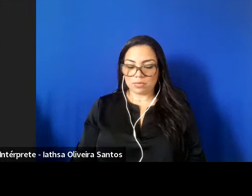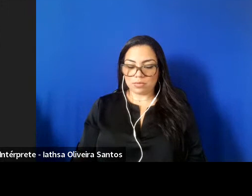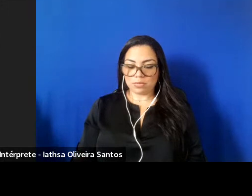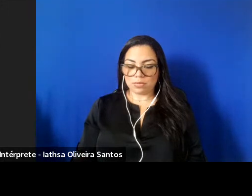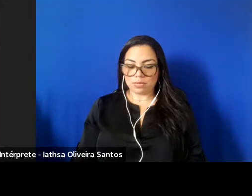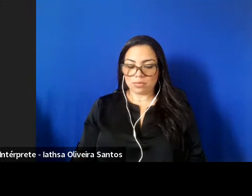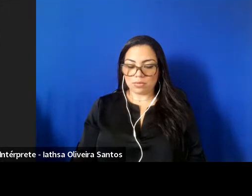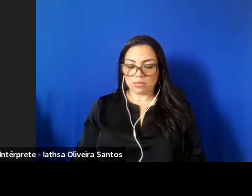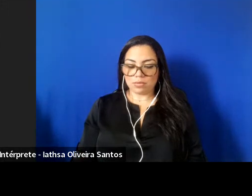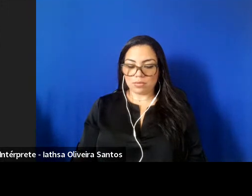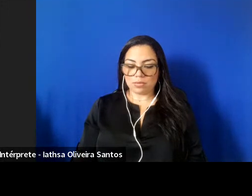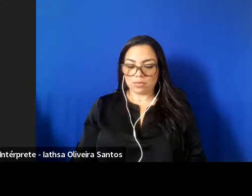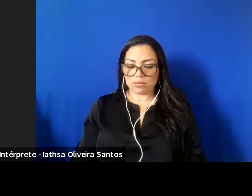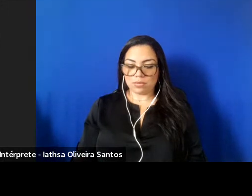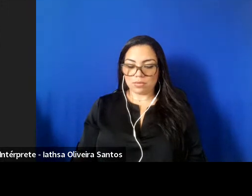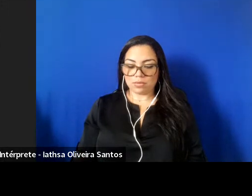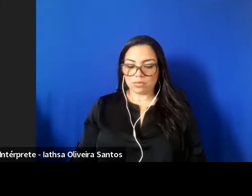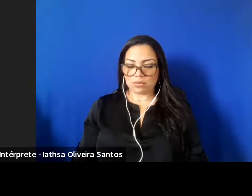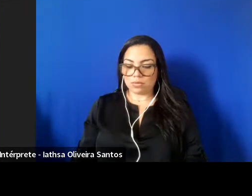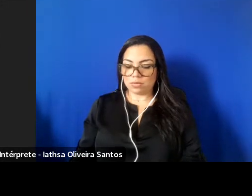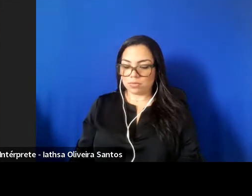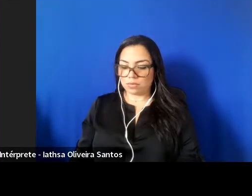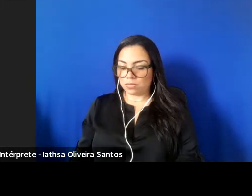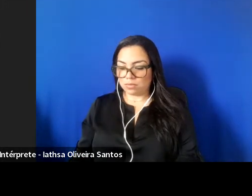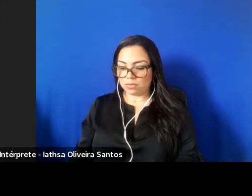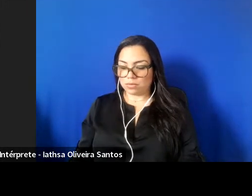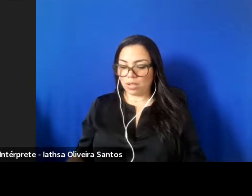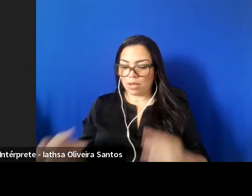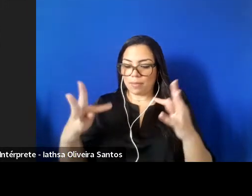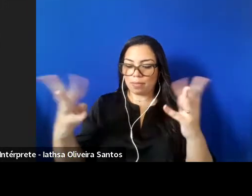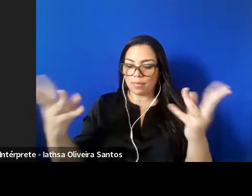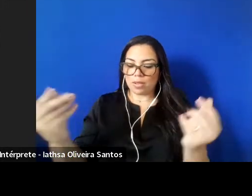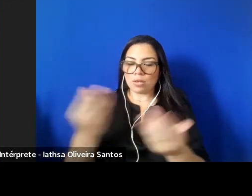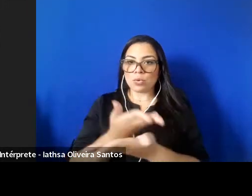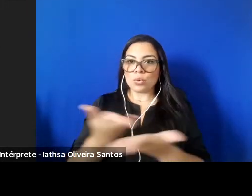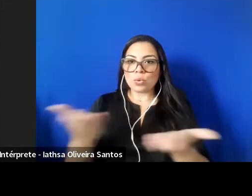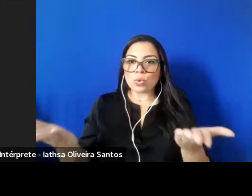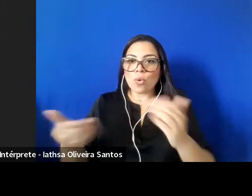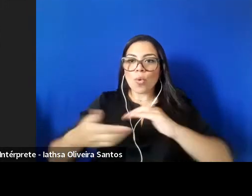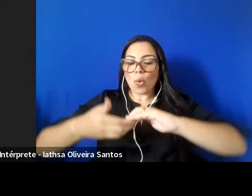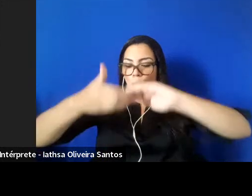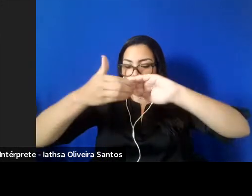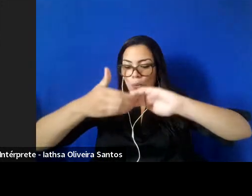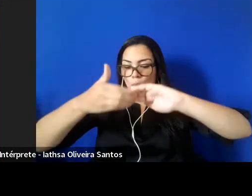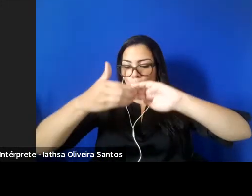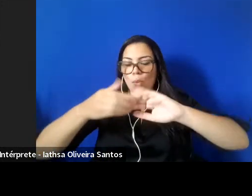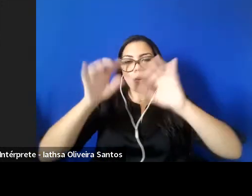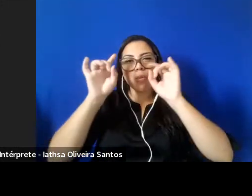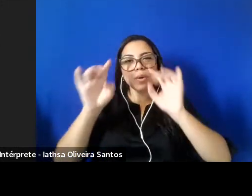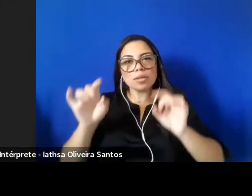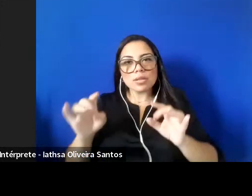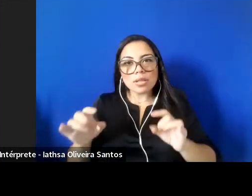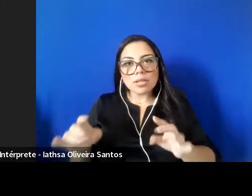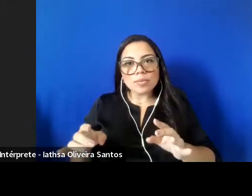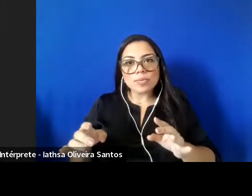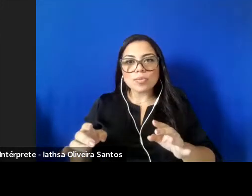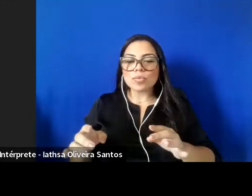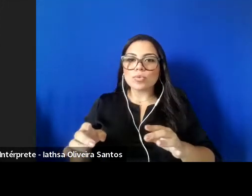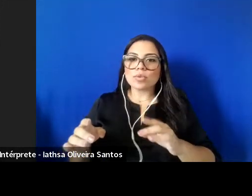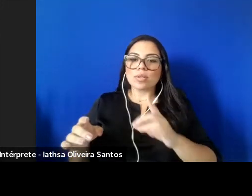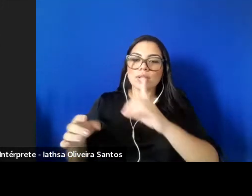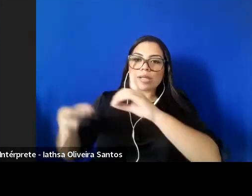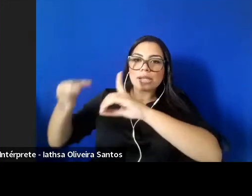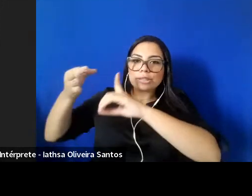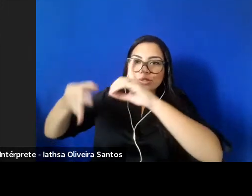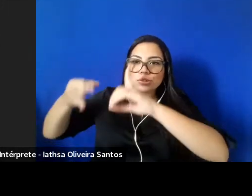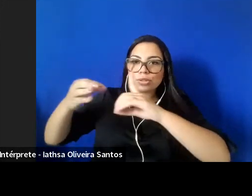Todas as pessoas que estão aqui, estão nos assistindo. Gostaria de cumprimentar especialmente a desembargadora